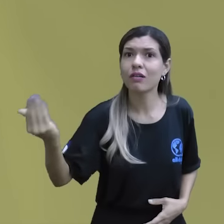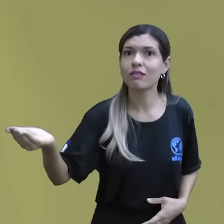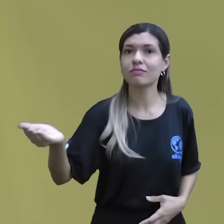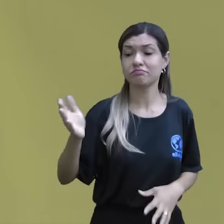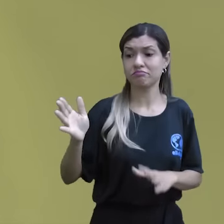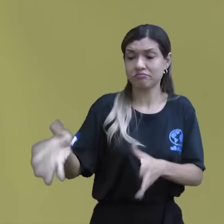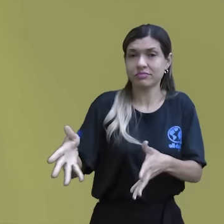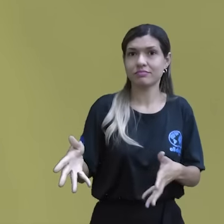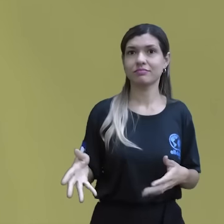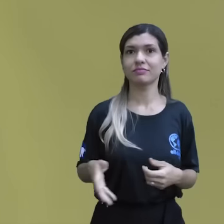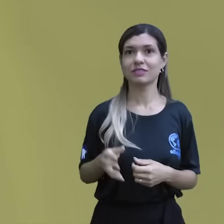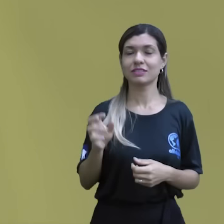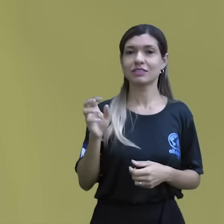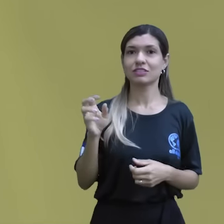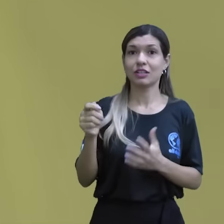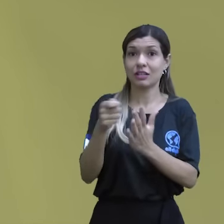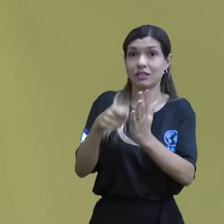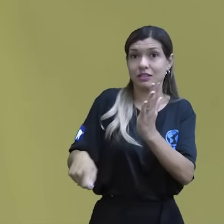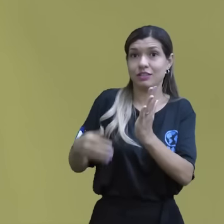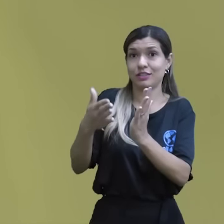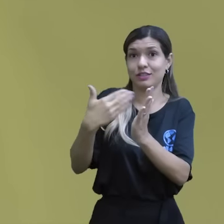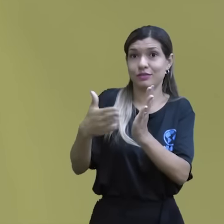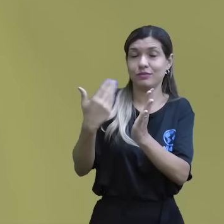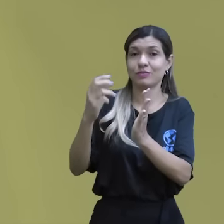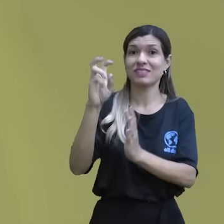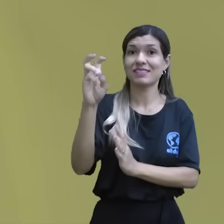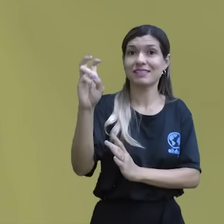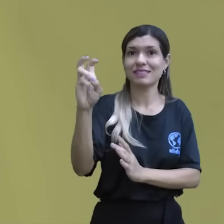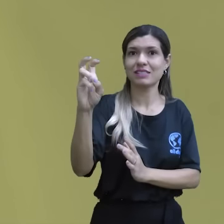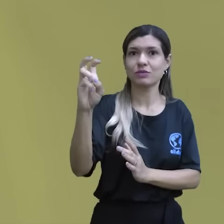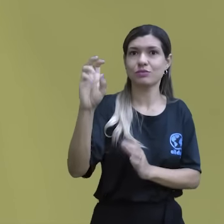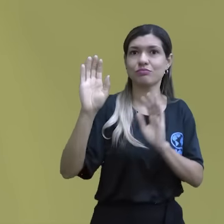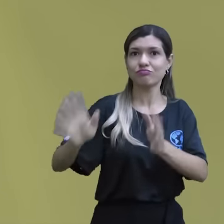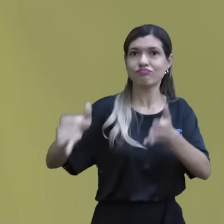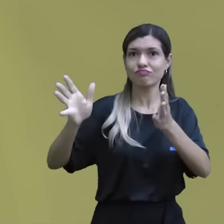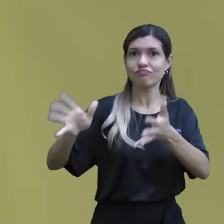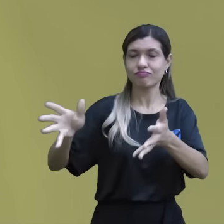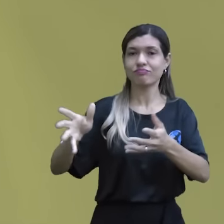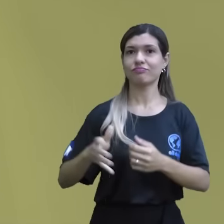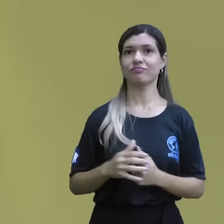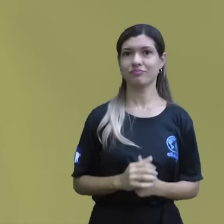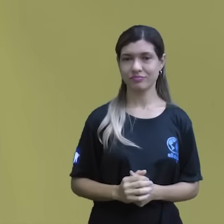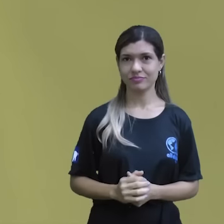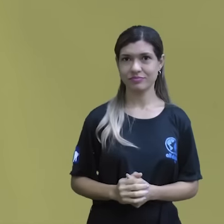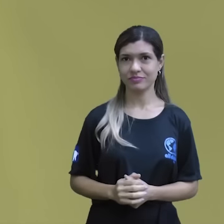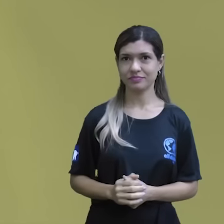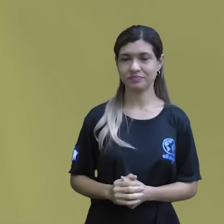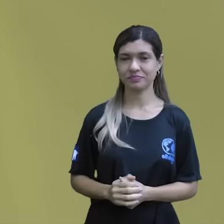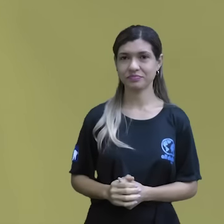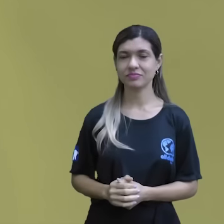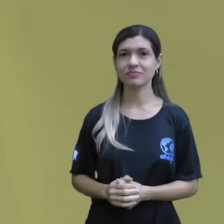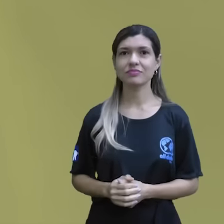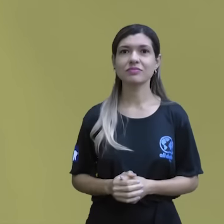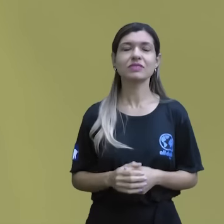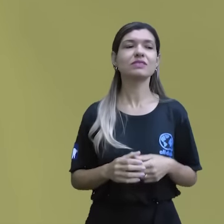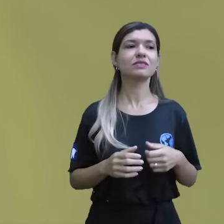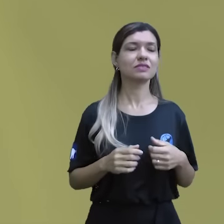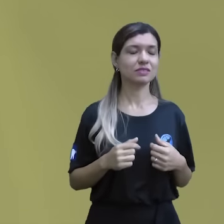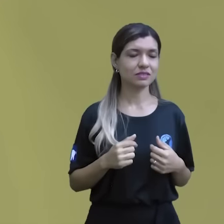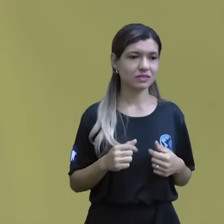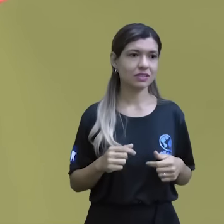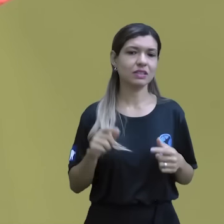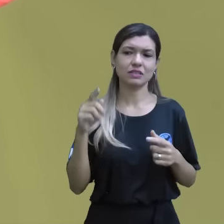Deixou o Cemitério dos Vivos. A quantidade de crônicas ele fazia, ele não para de descobrir, porque ele